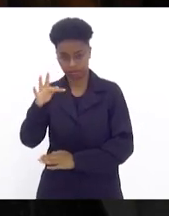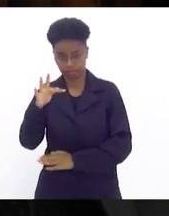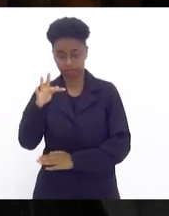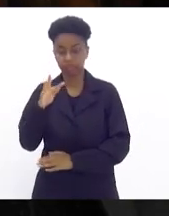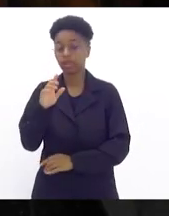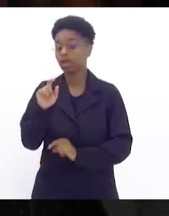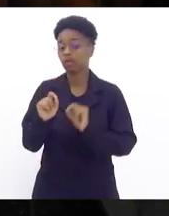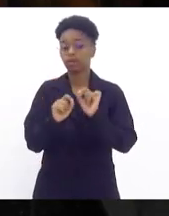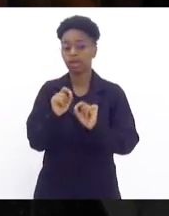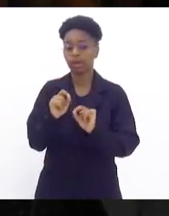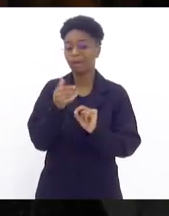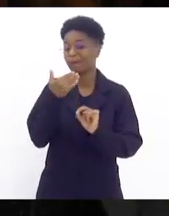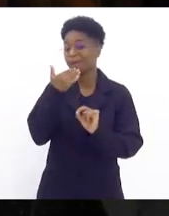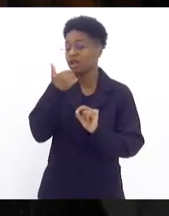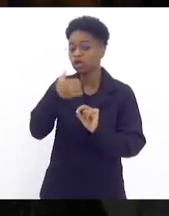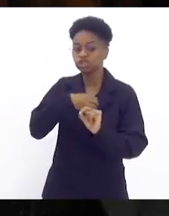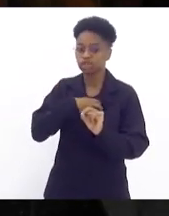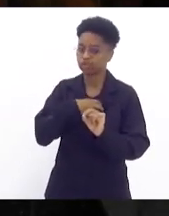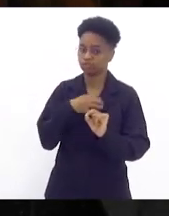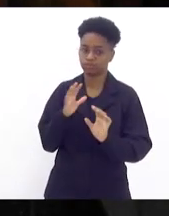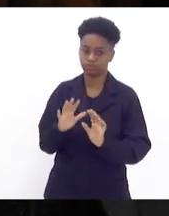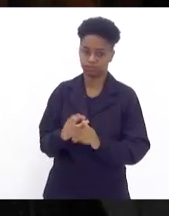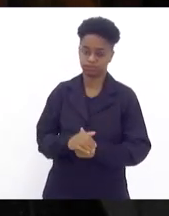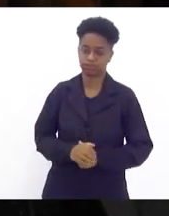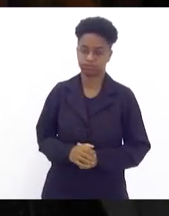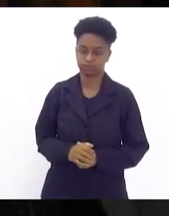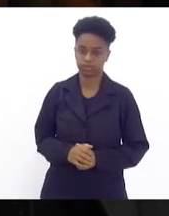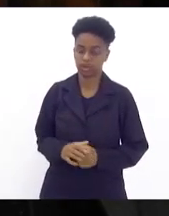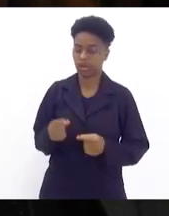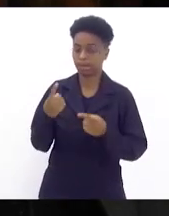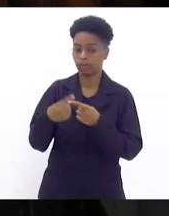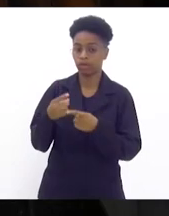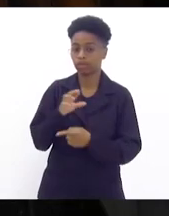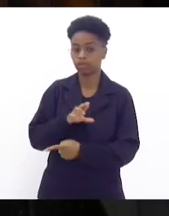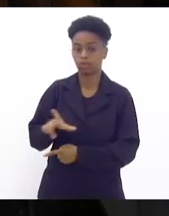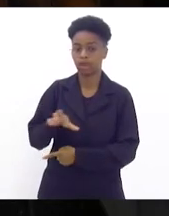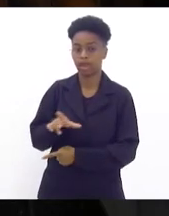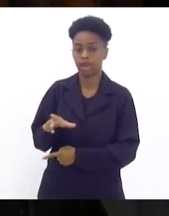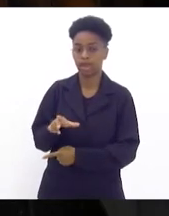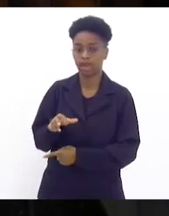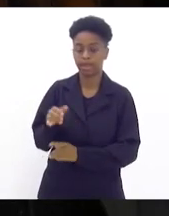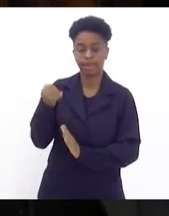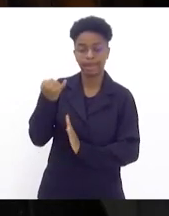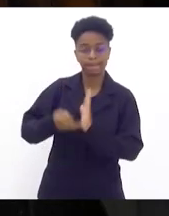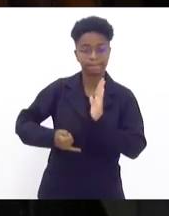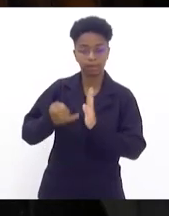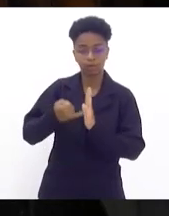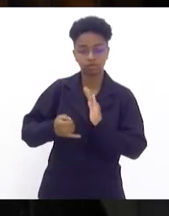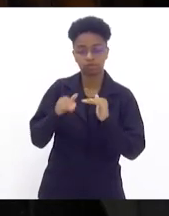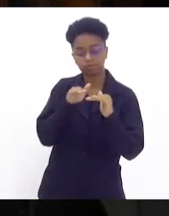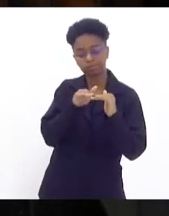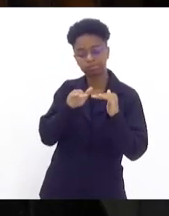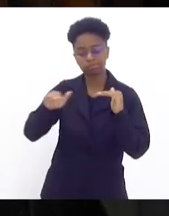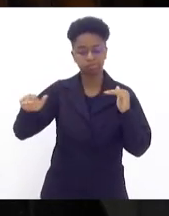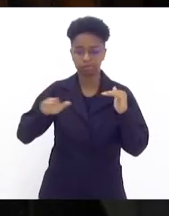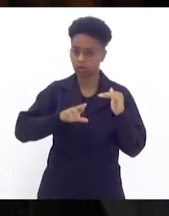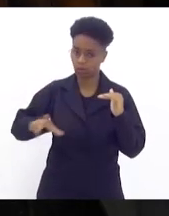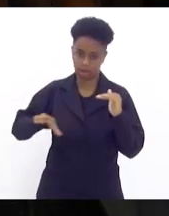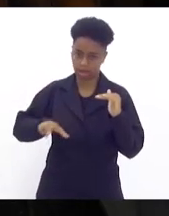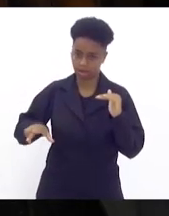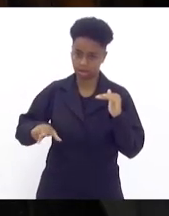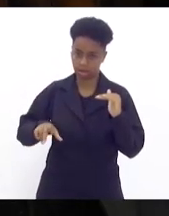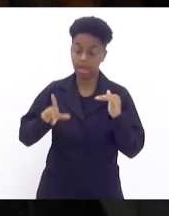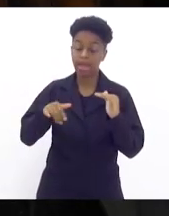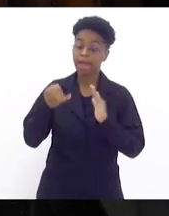melhor para isso porque ele não é um imposto horizontal ele